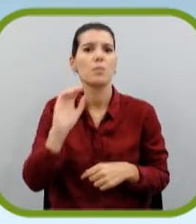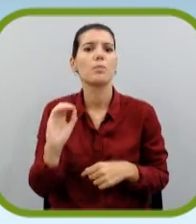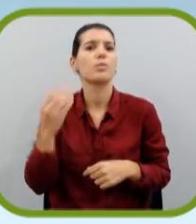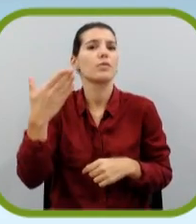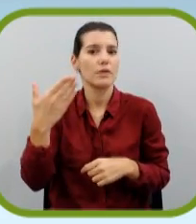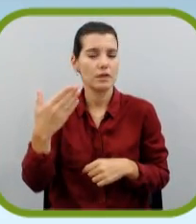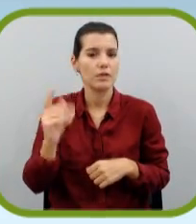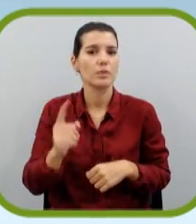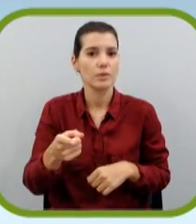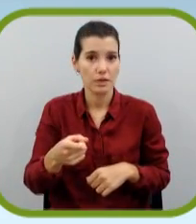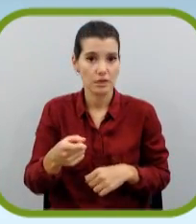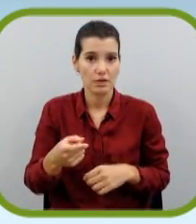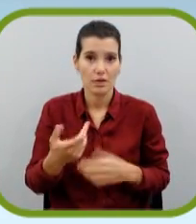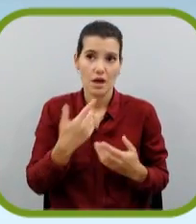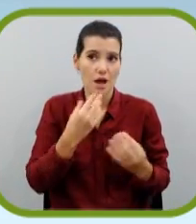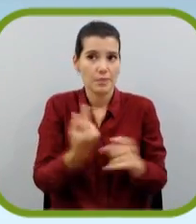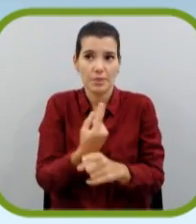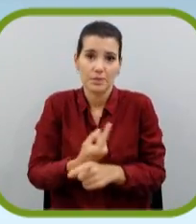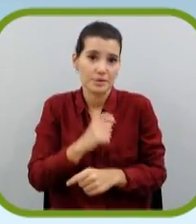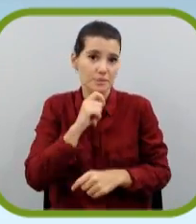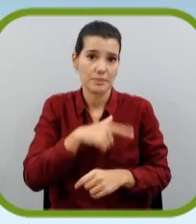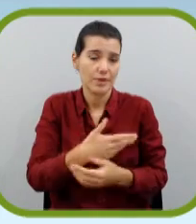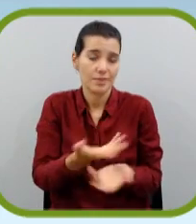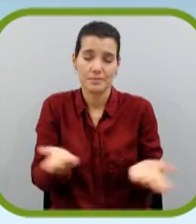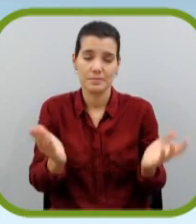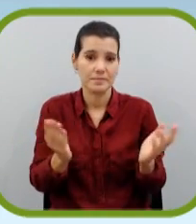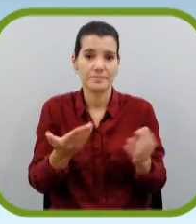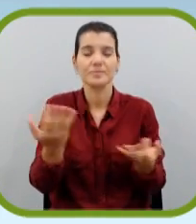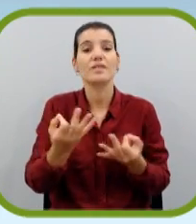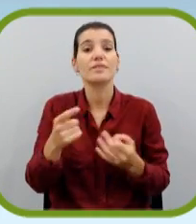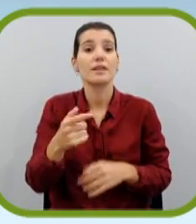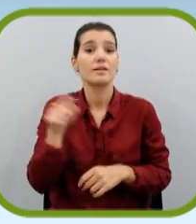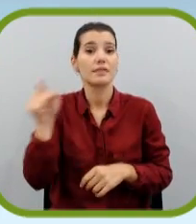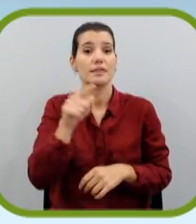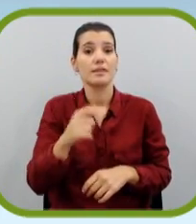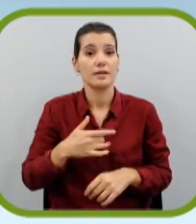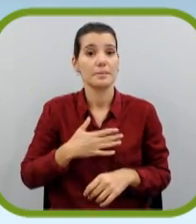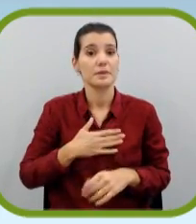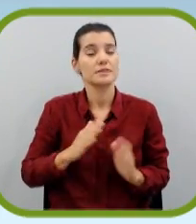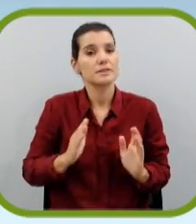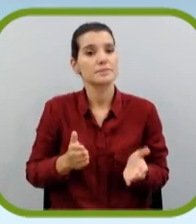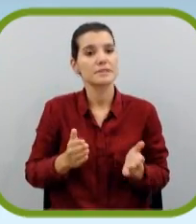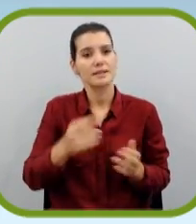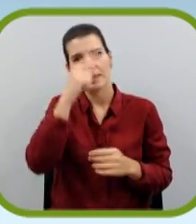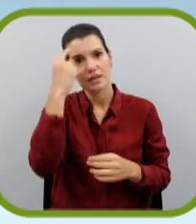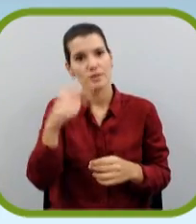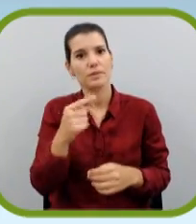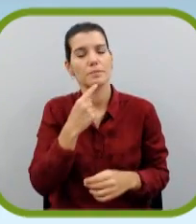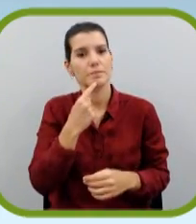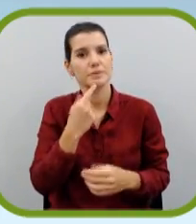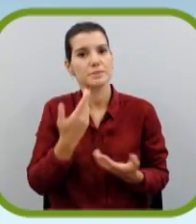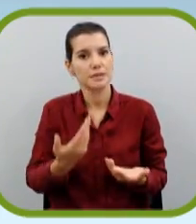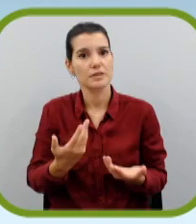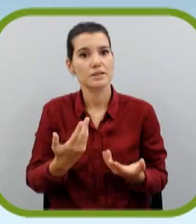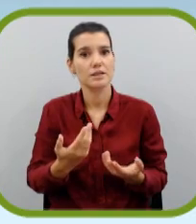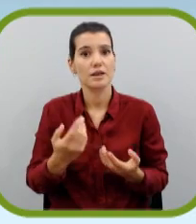prioridades? A minha prioridade há muitas coisas que podem ser, não é? E, de facto, as empresas penso que